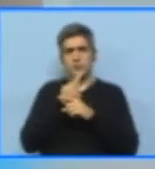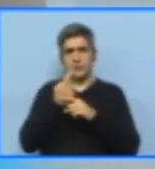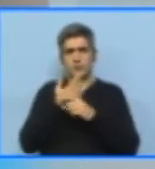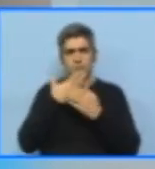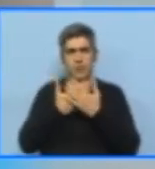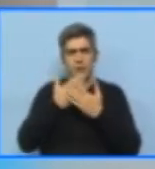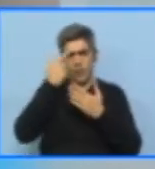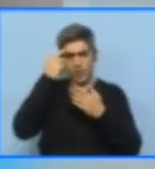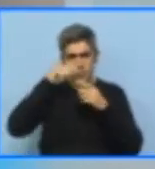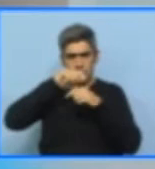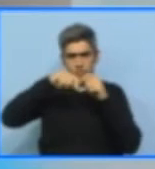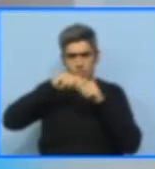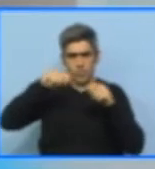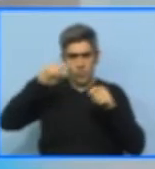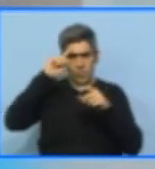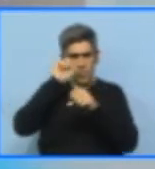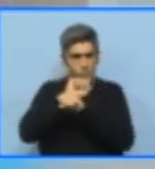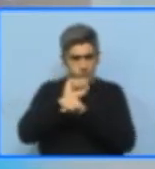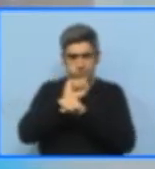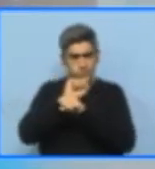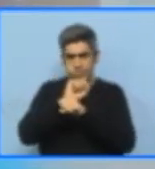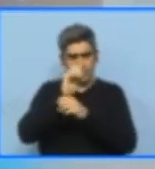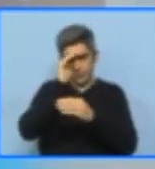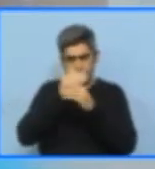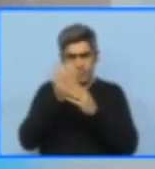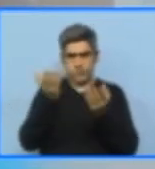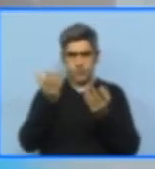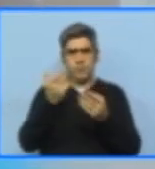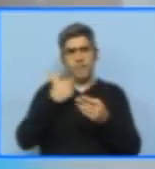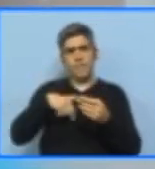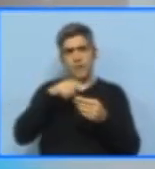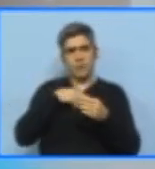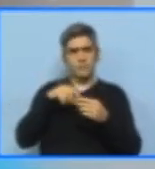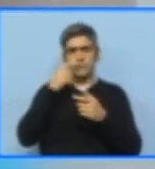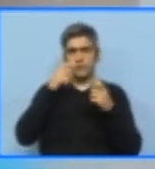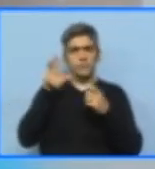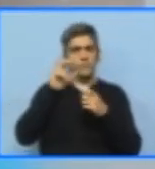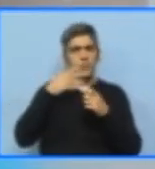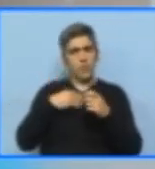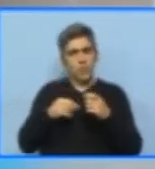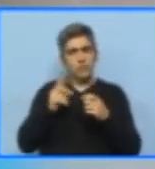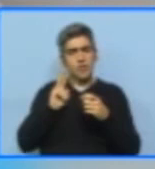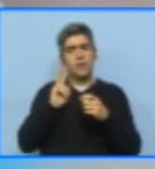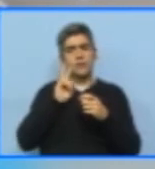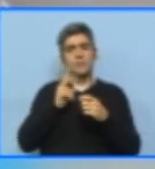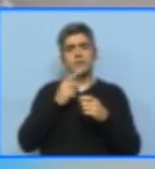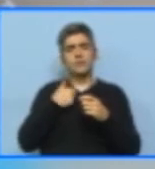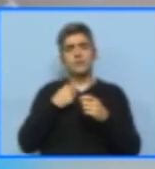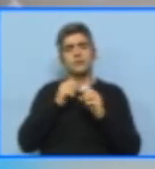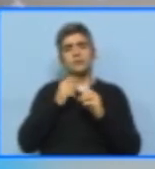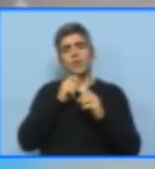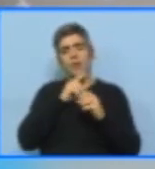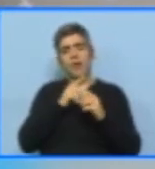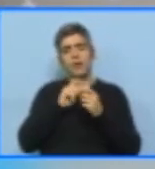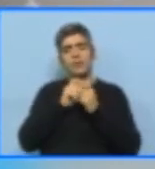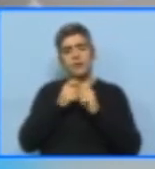quase um nó cá no cérebro cada gente. E os nossos ouvintes gostam e apreciam que nós sejamos